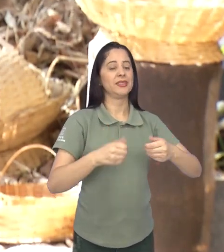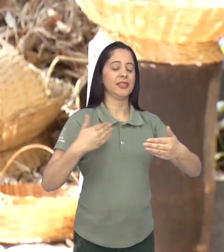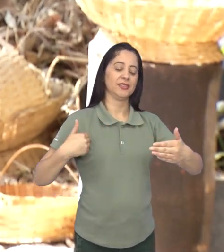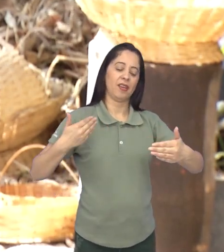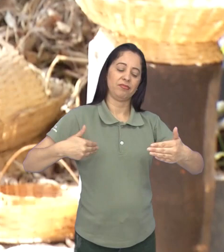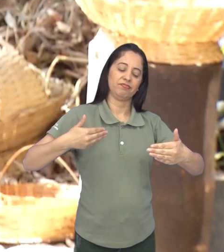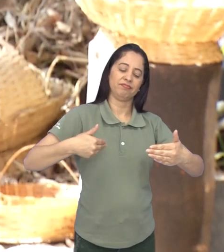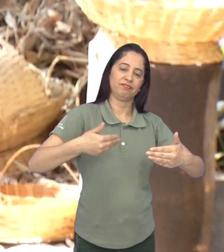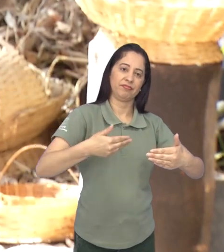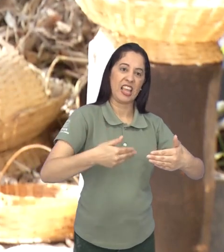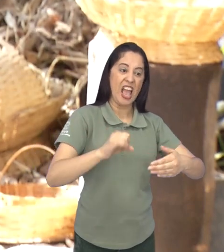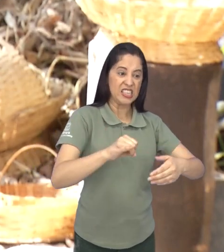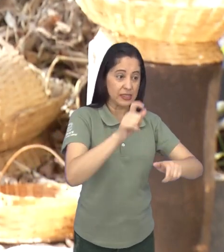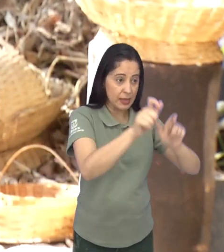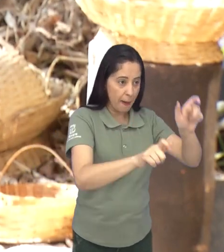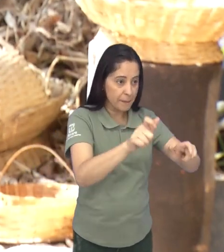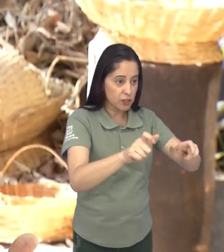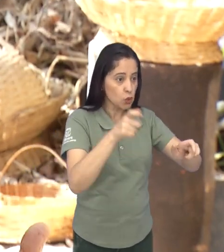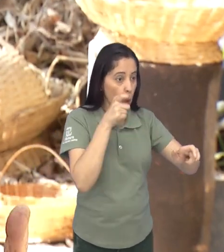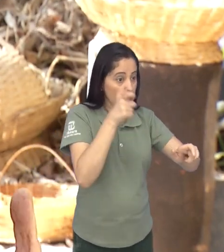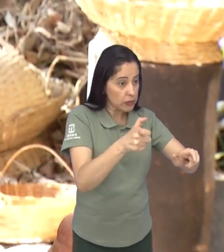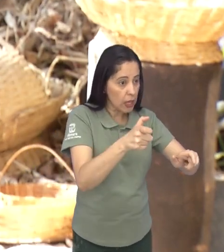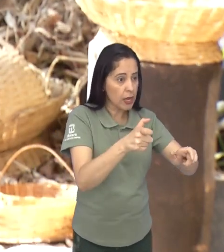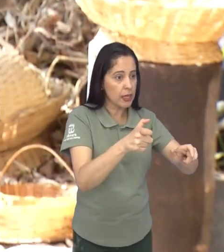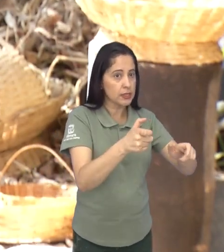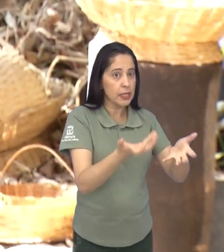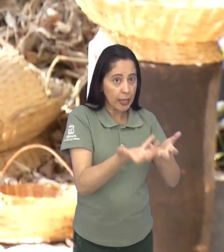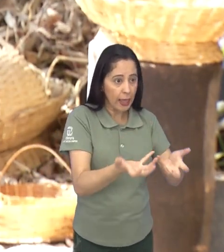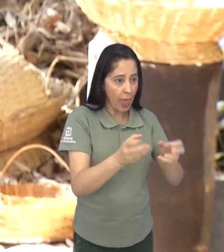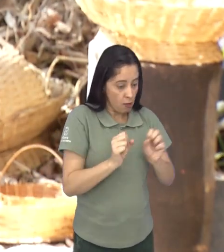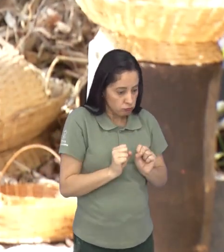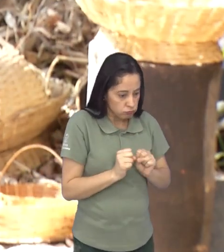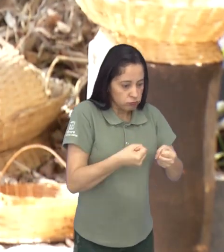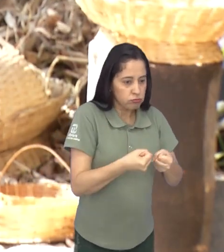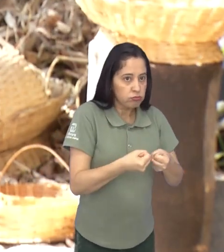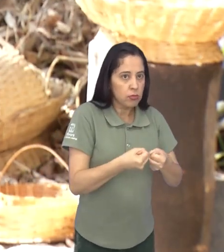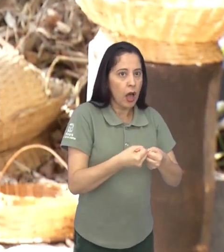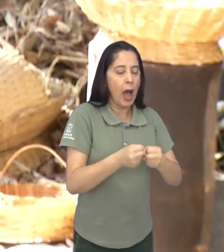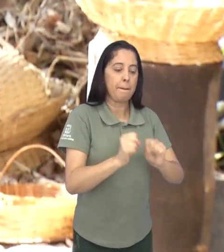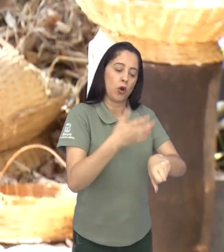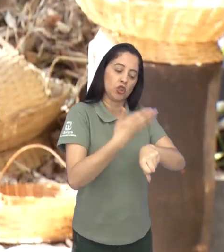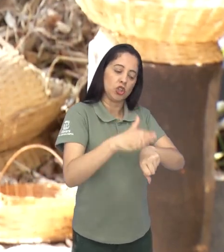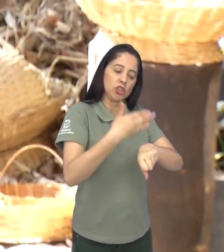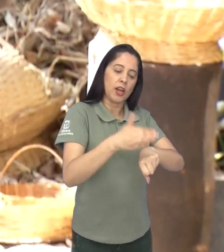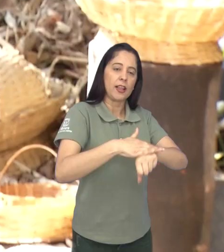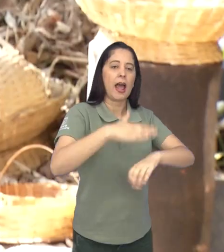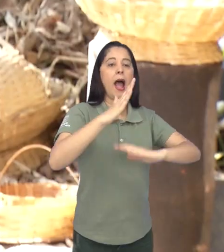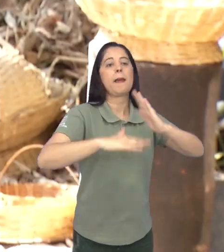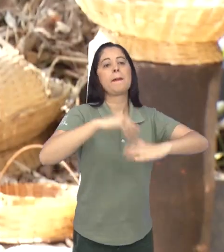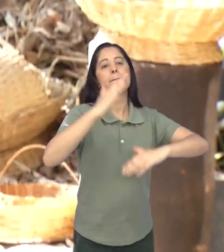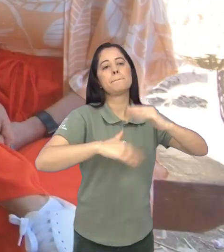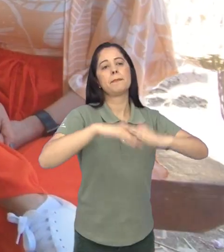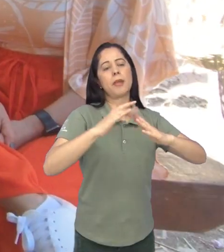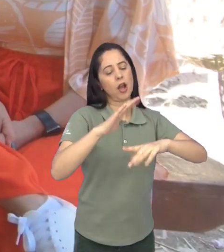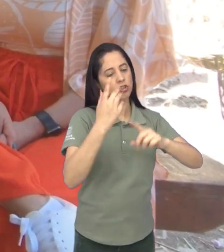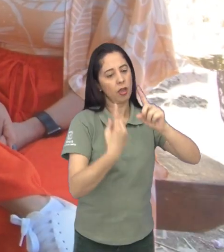né? Tem que haver o interesse e aí, tecnicamente, a gente vai mostrar que dá para